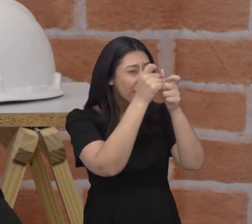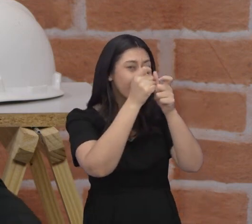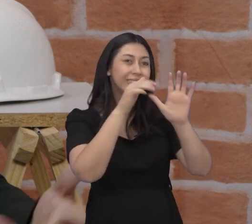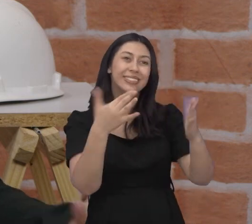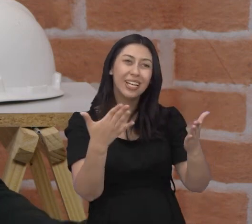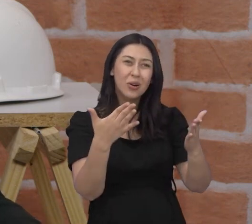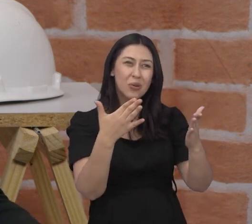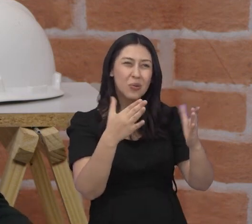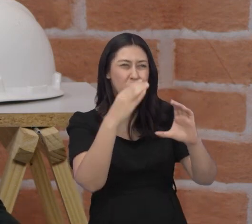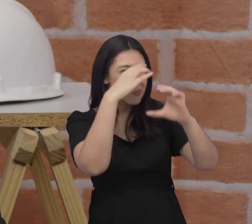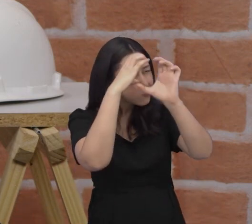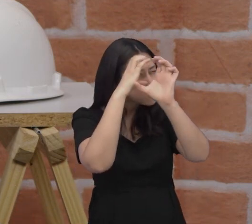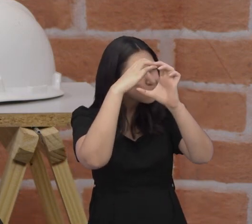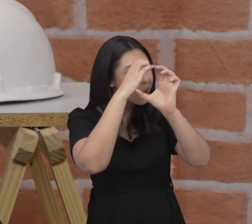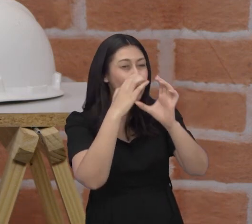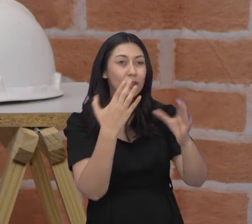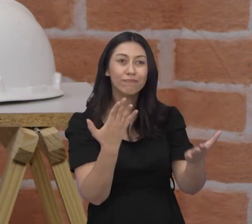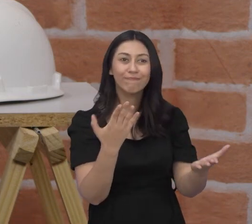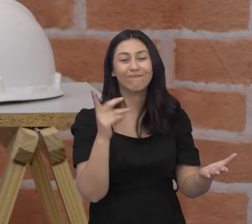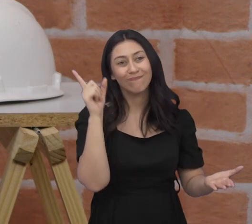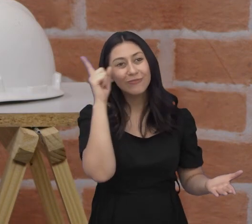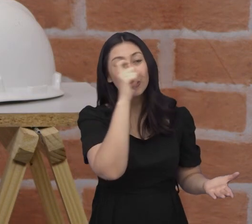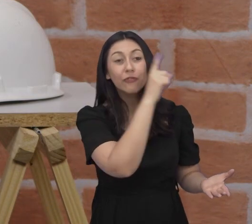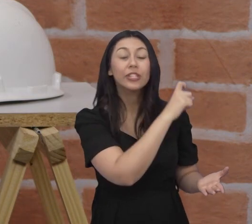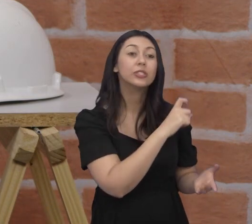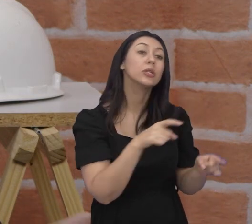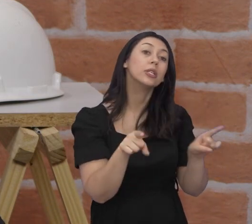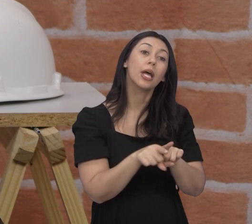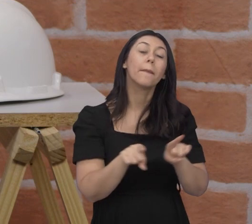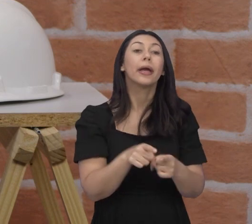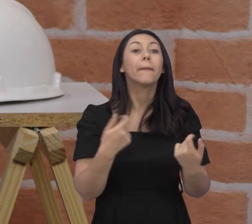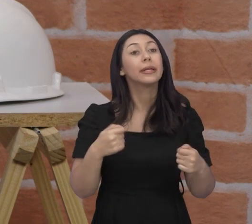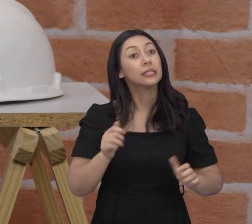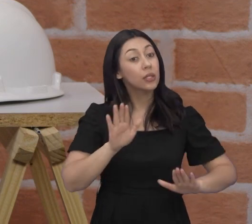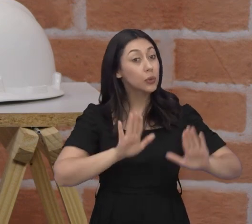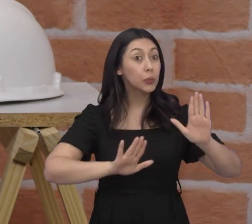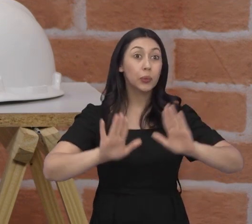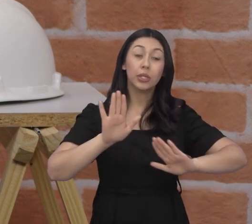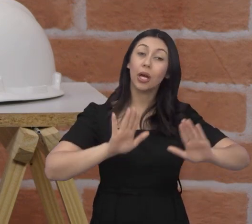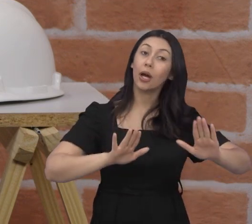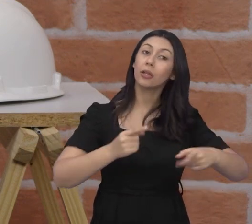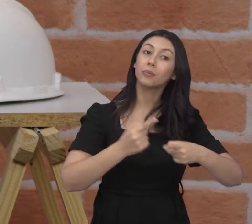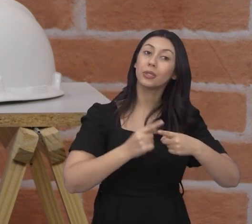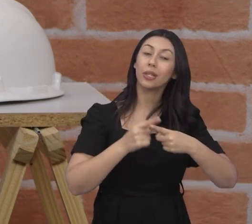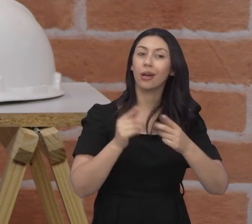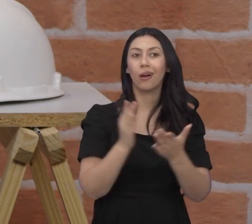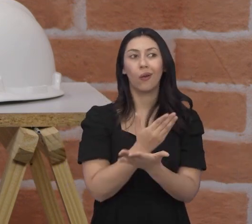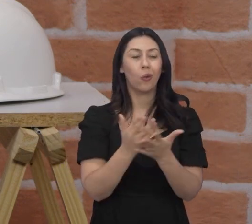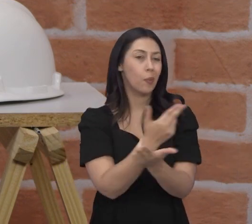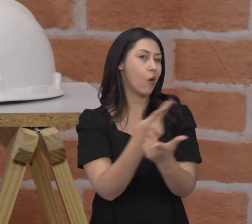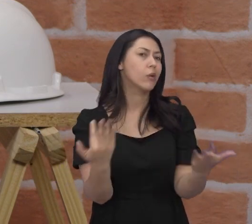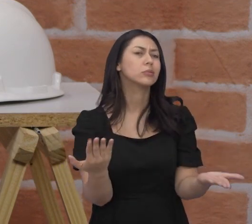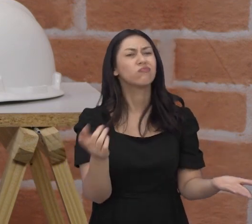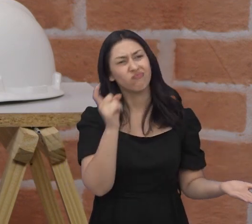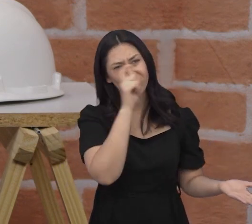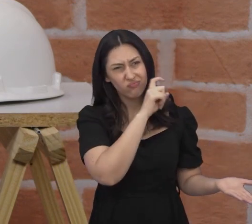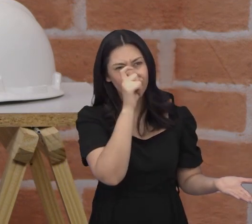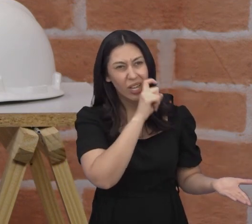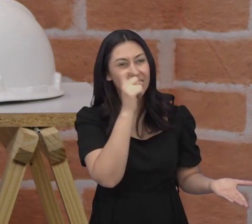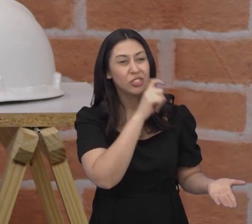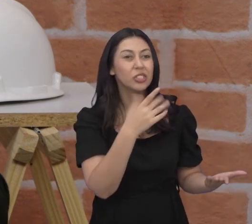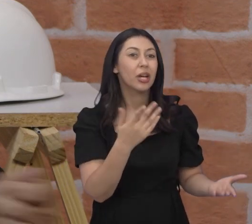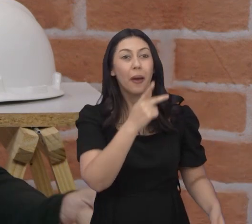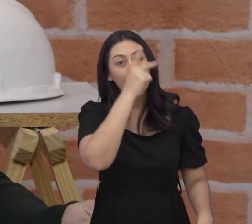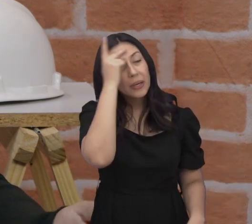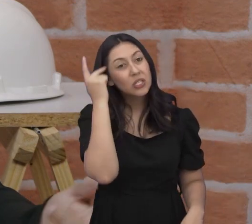movimentinho ali, você perde o foco facilmente. E a gente também tem que tomar cuidado com algumas infelizmente, tem umas coisas que não são reais.